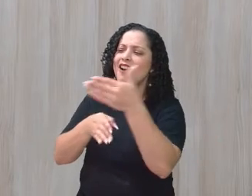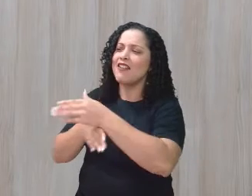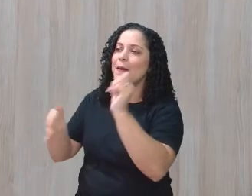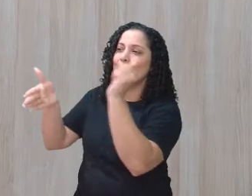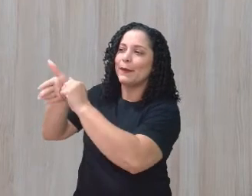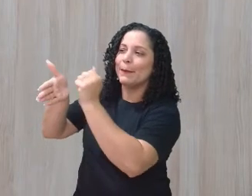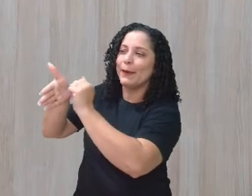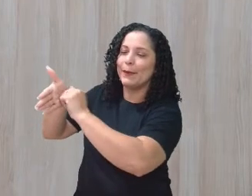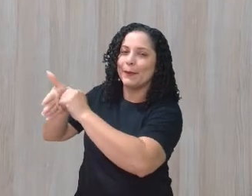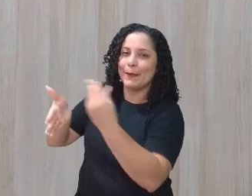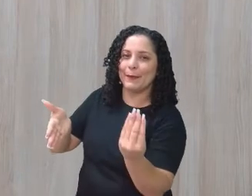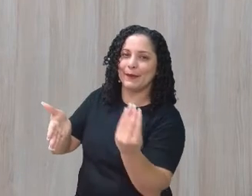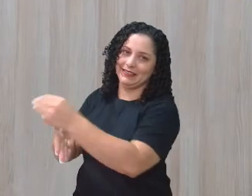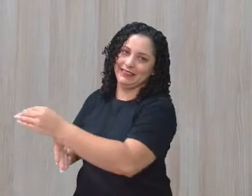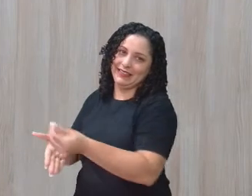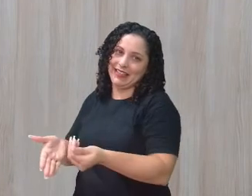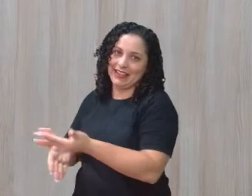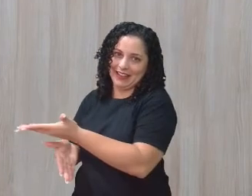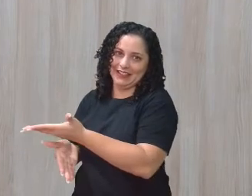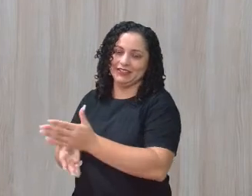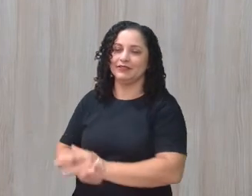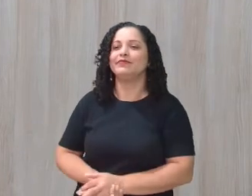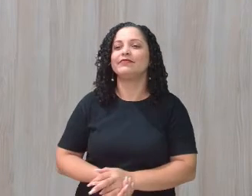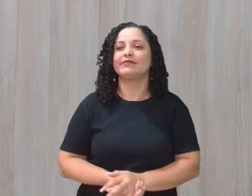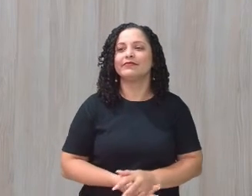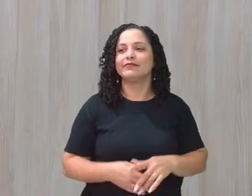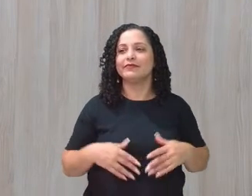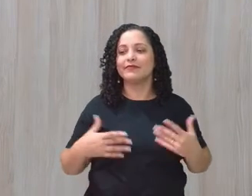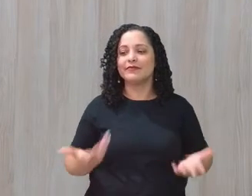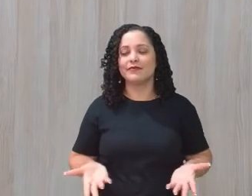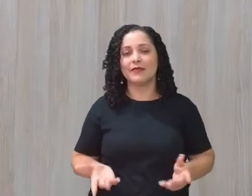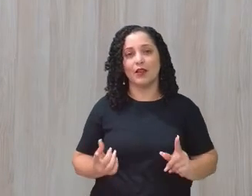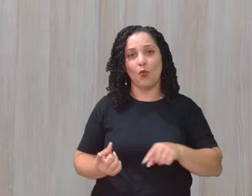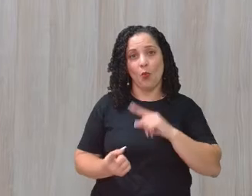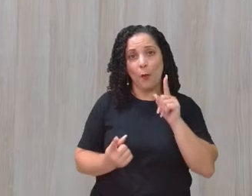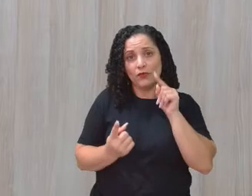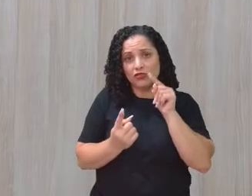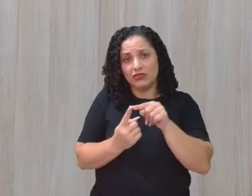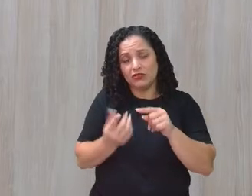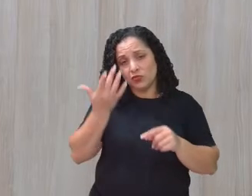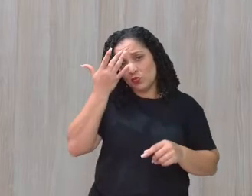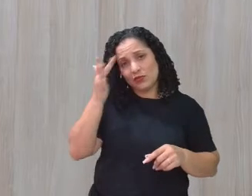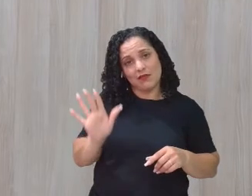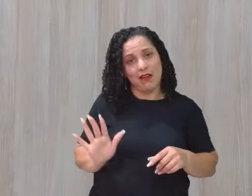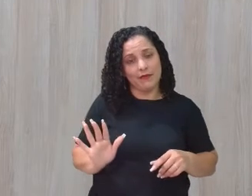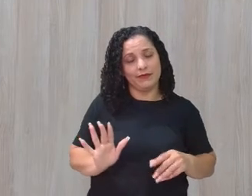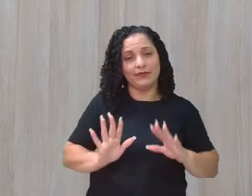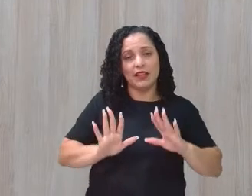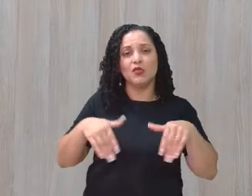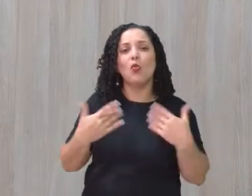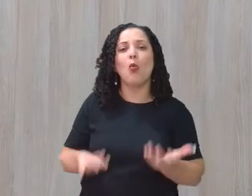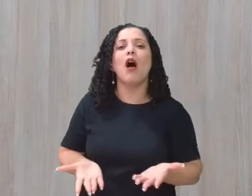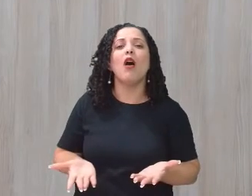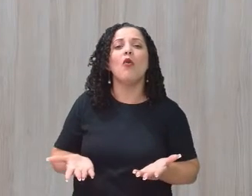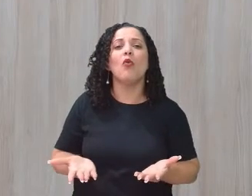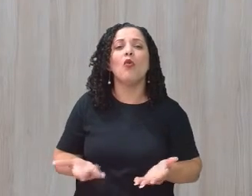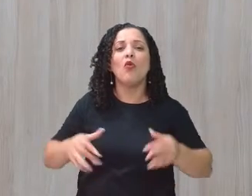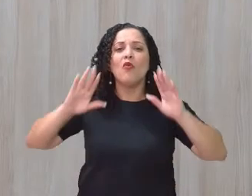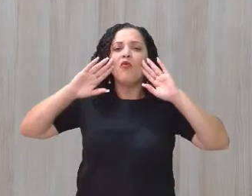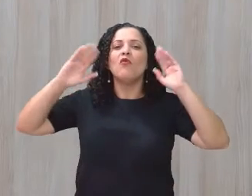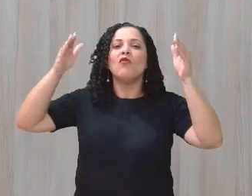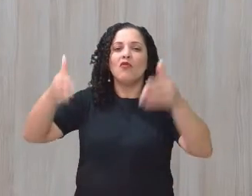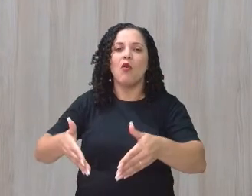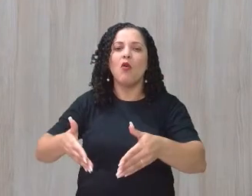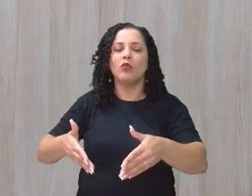entregar pessoalmente, tá certo? E sobre o motivo, a gente não sabe. E qual é a lição por trás desse